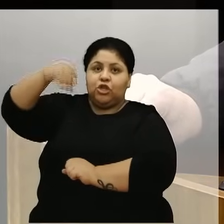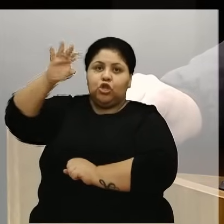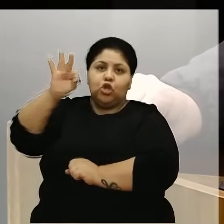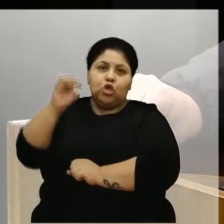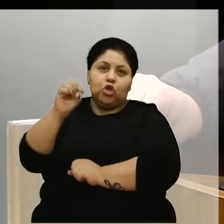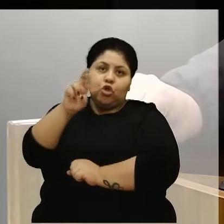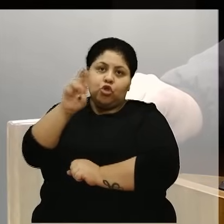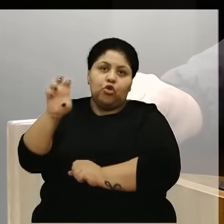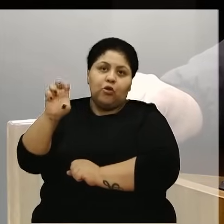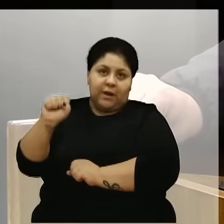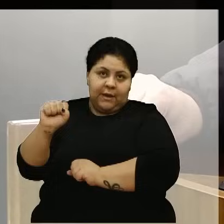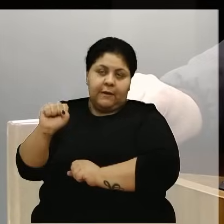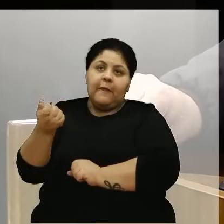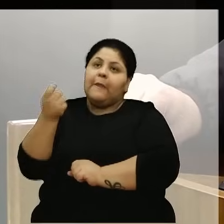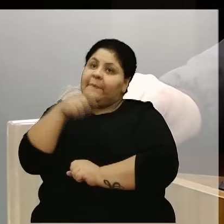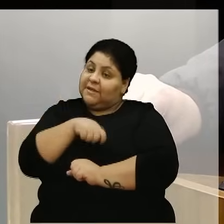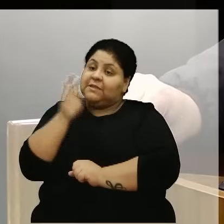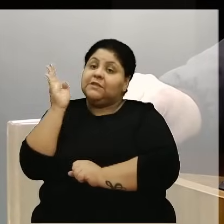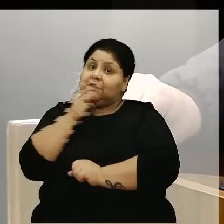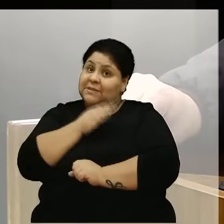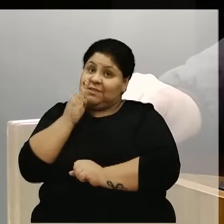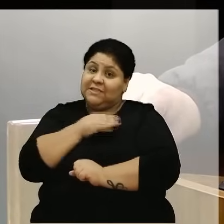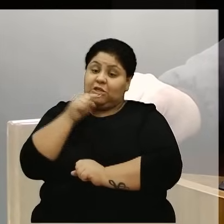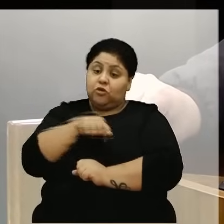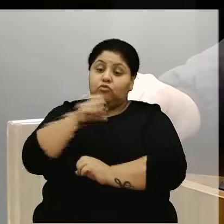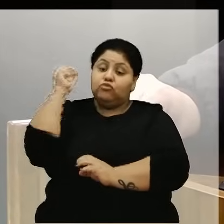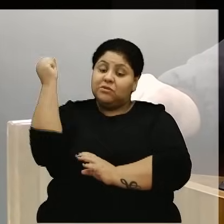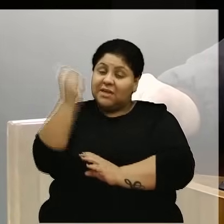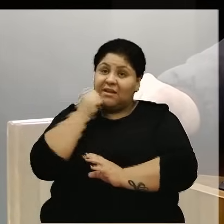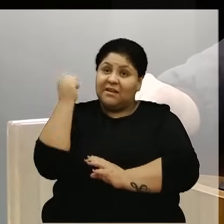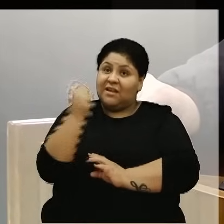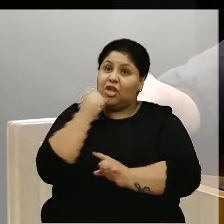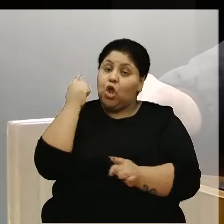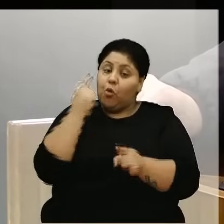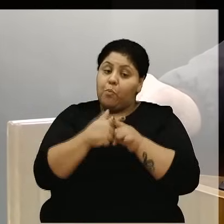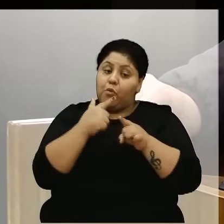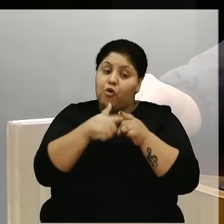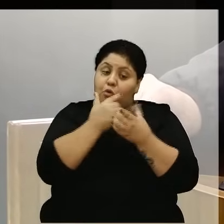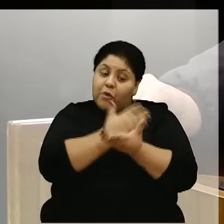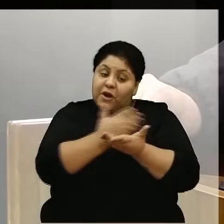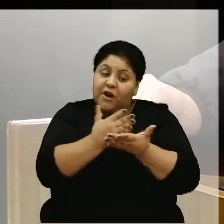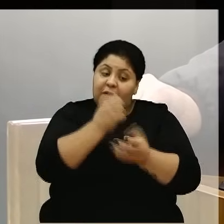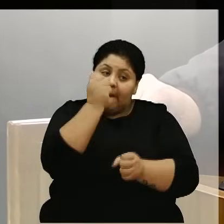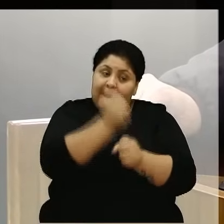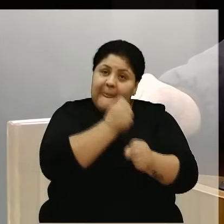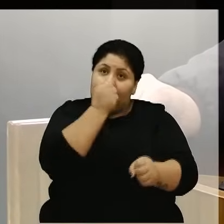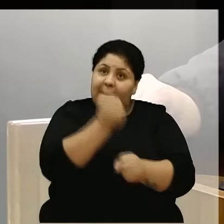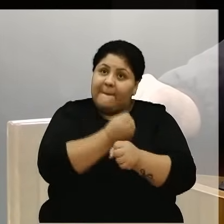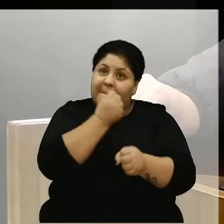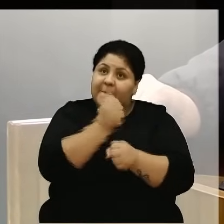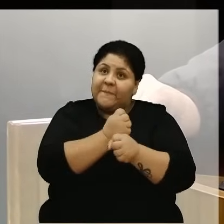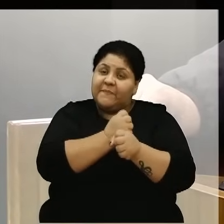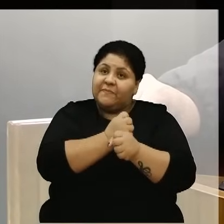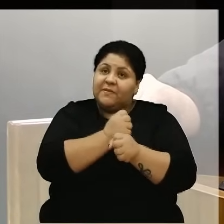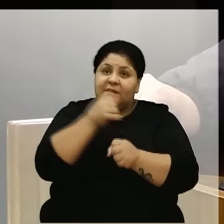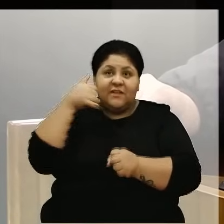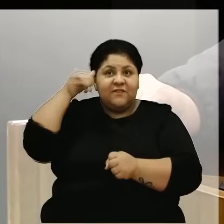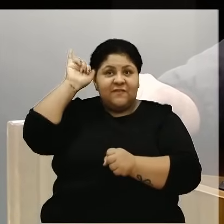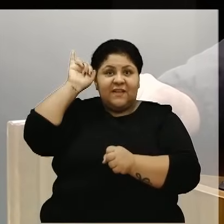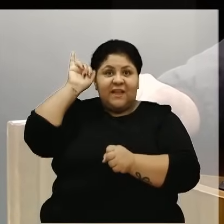obras emergenciais. E isso agrava pelo fato de que o início da nossa obra de contenção tem que ser onde está a